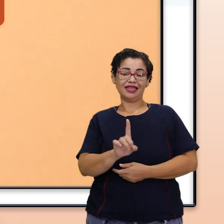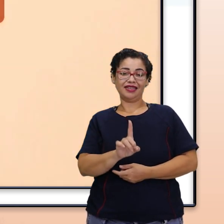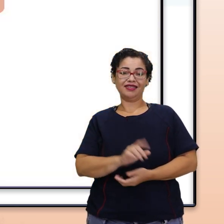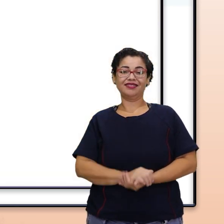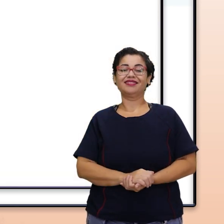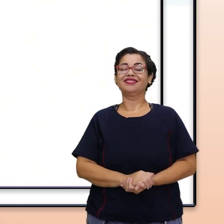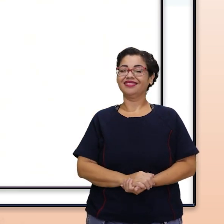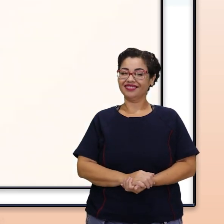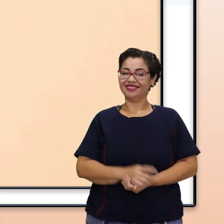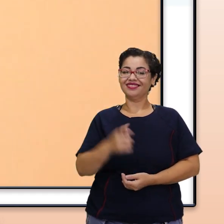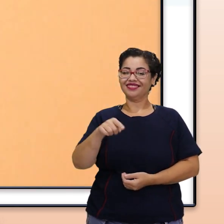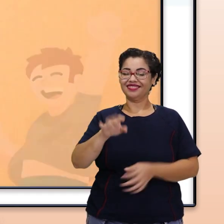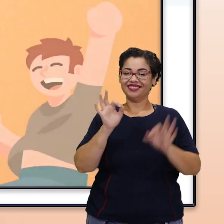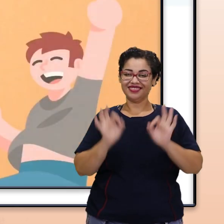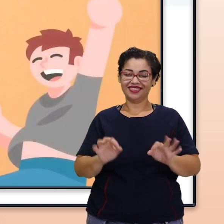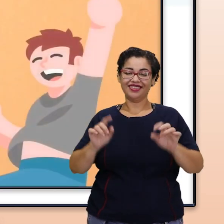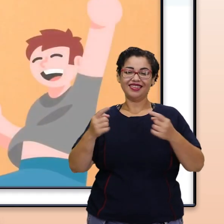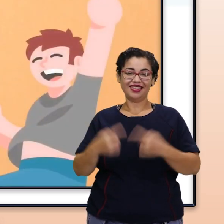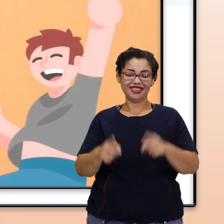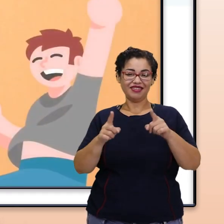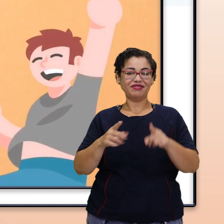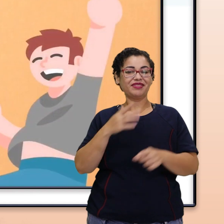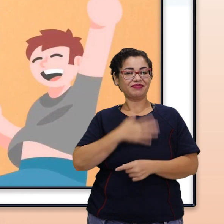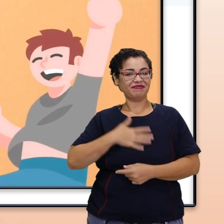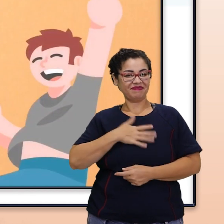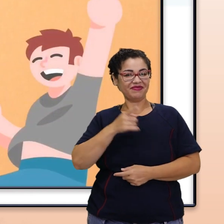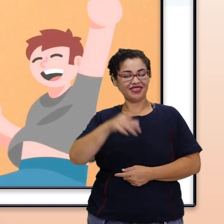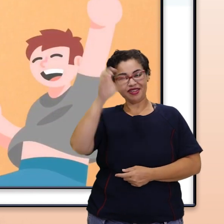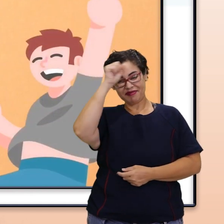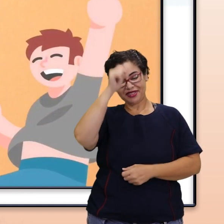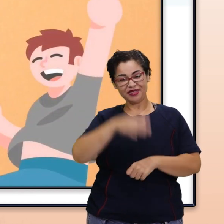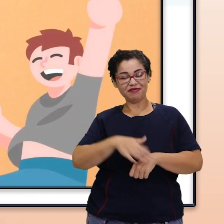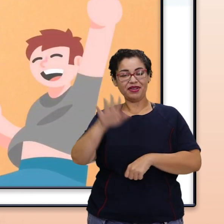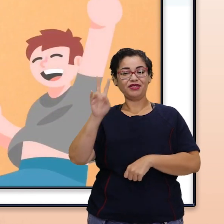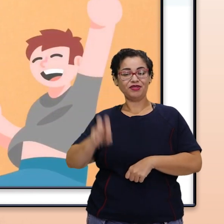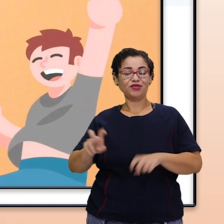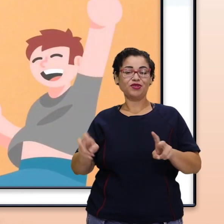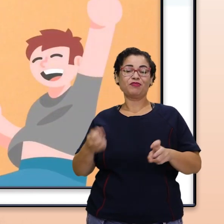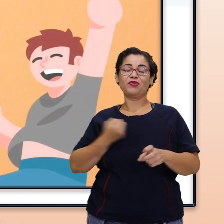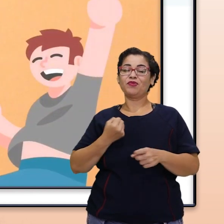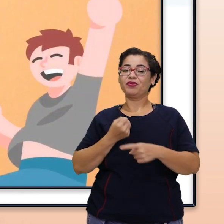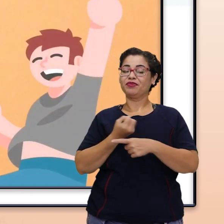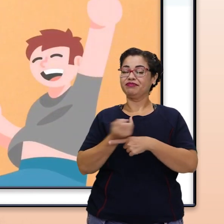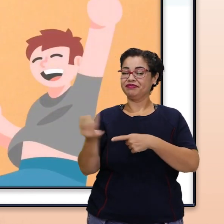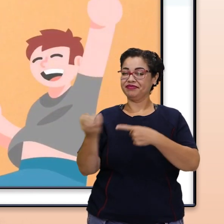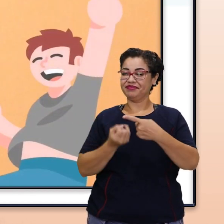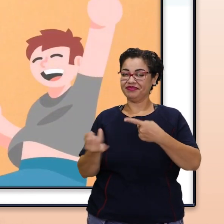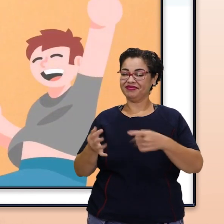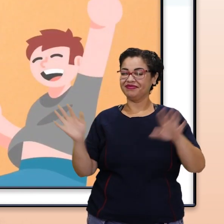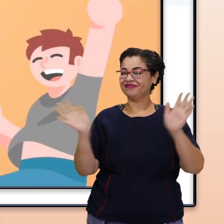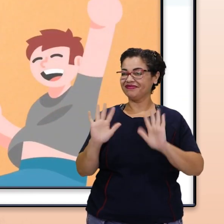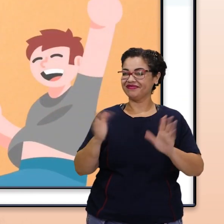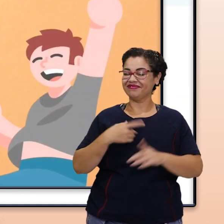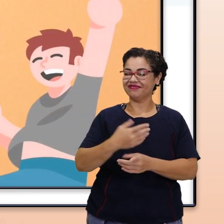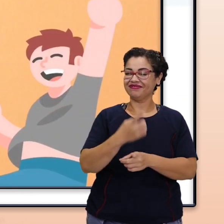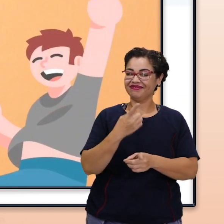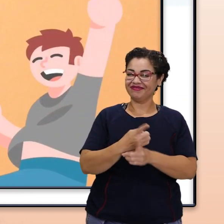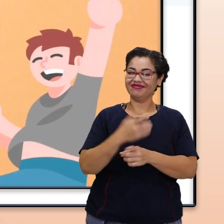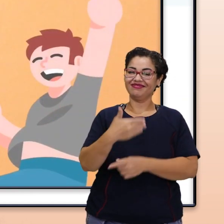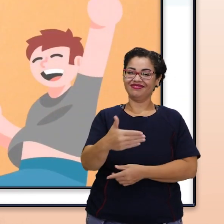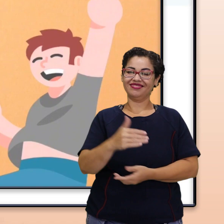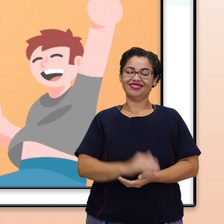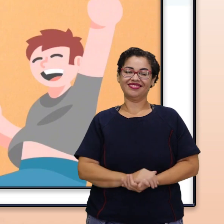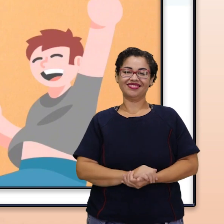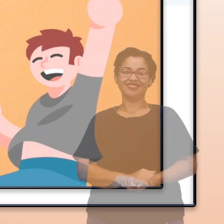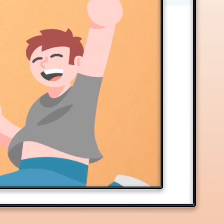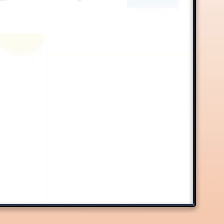correta, letra D. Espero que tenham acertado o desafio e que tenham aprendido mais sobre operações com números racionais. Até